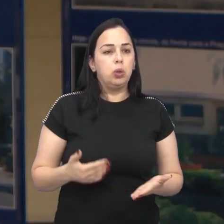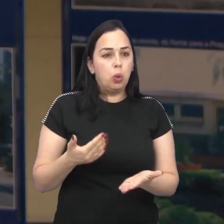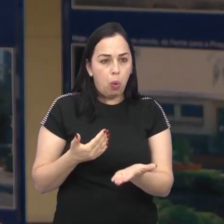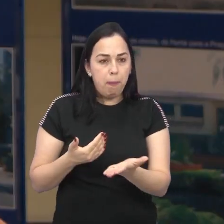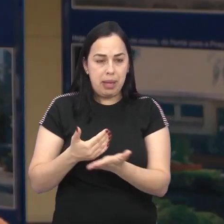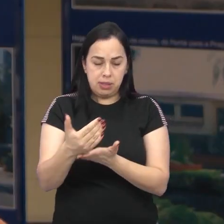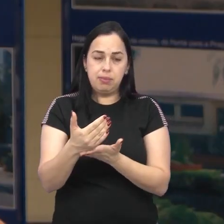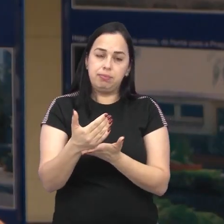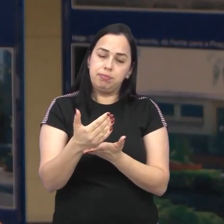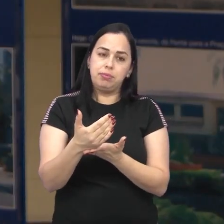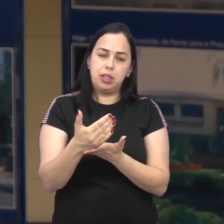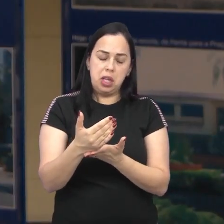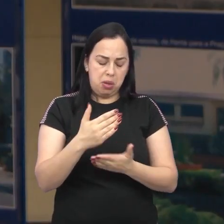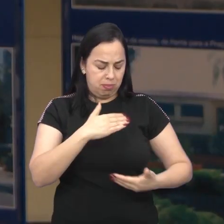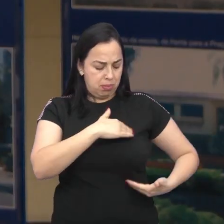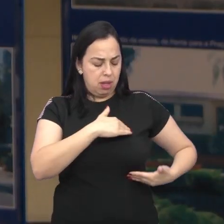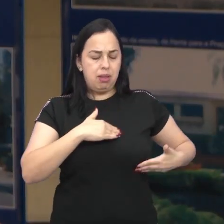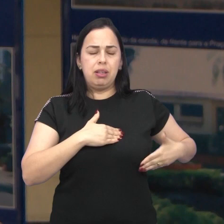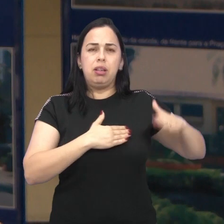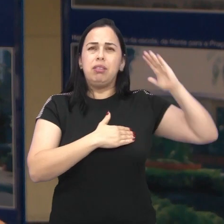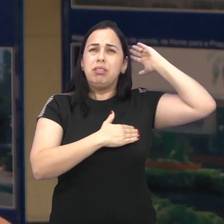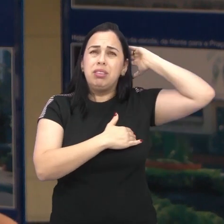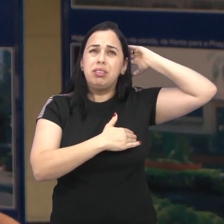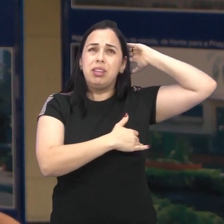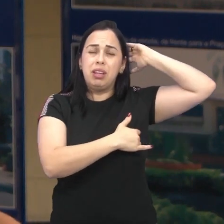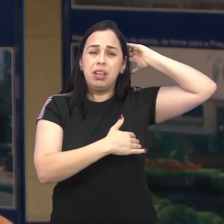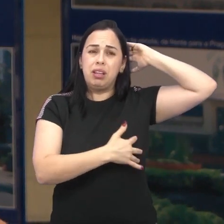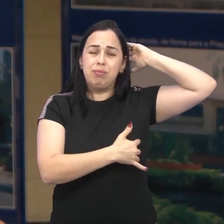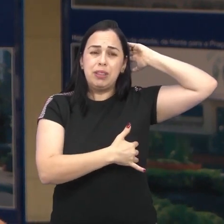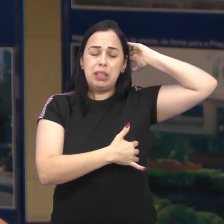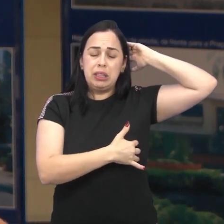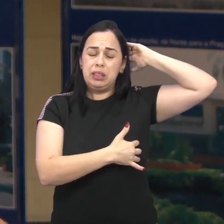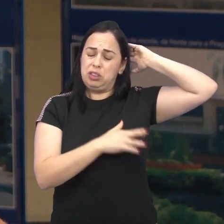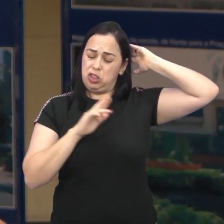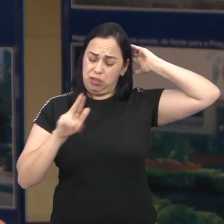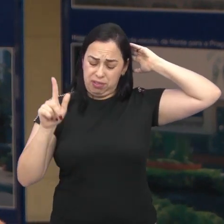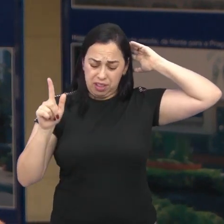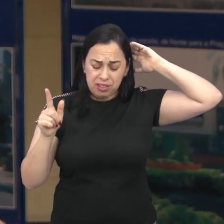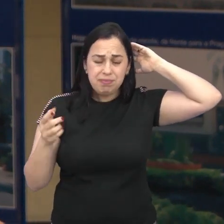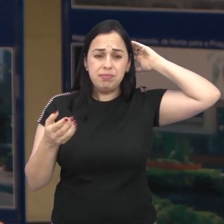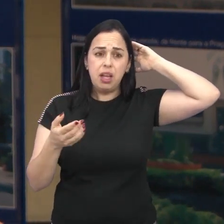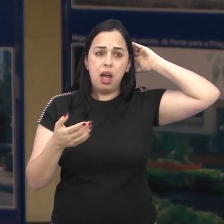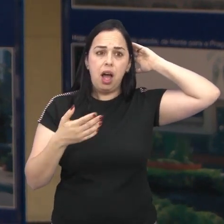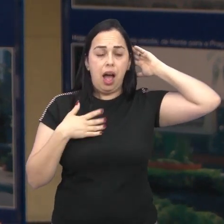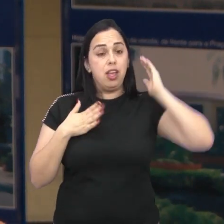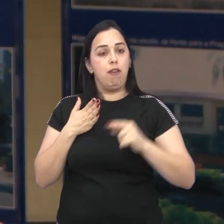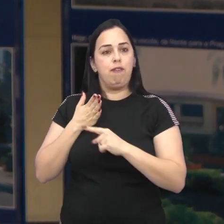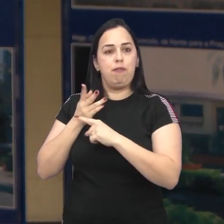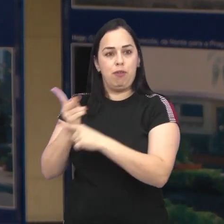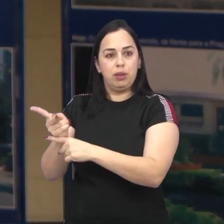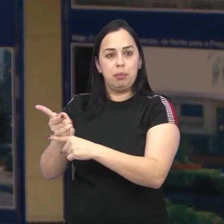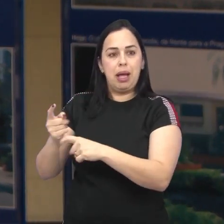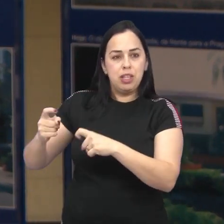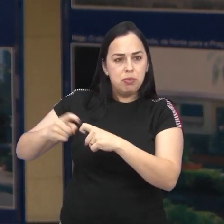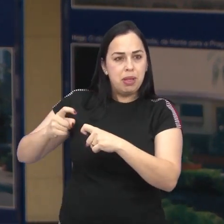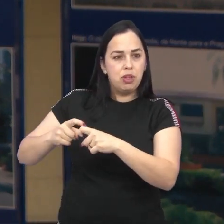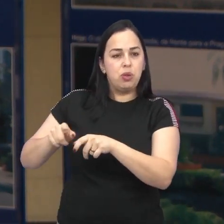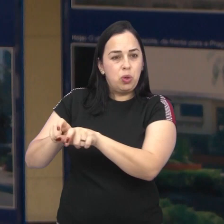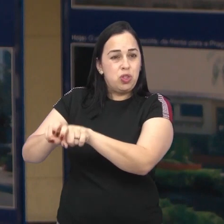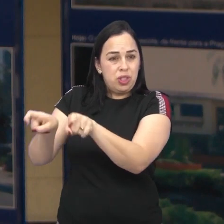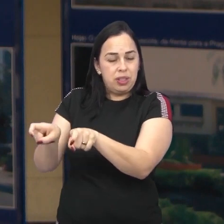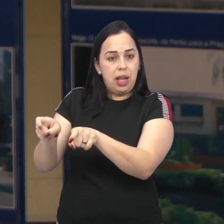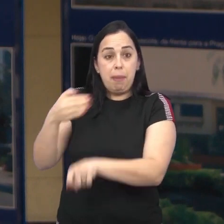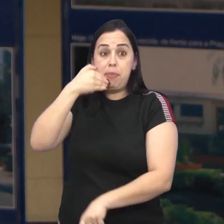A princípio, quando eu detectei o caroço, o tumor, eu achei algo diferente. E aí eu passei no